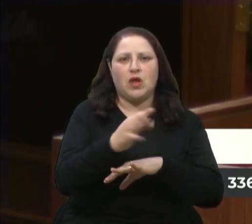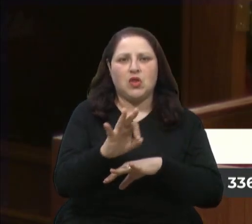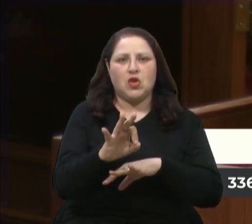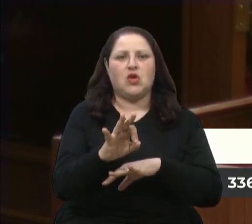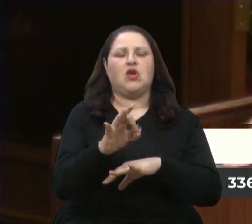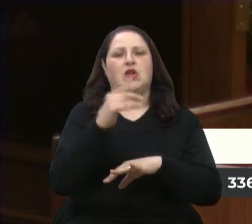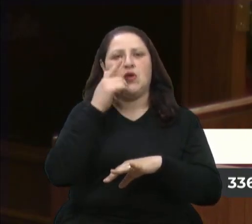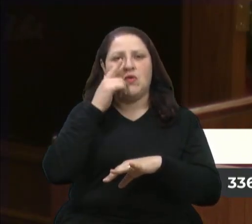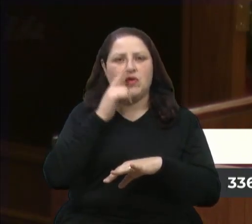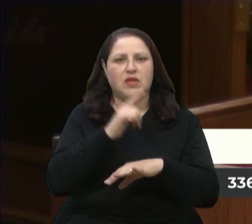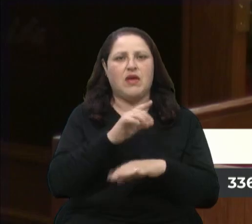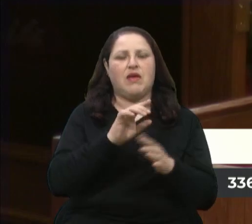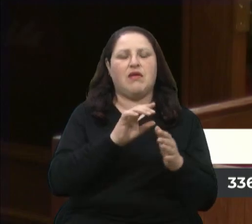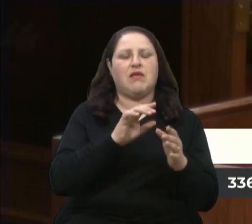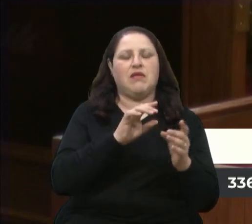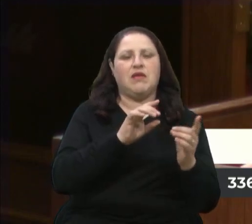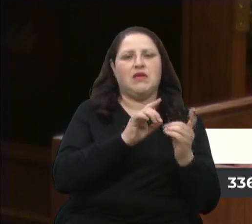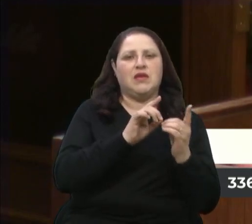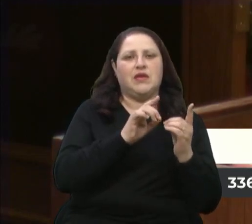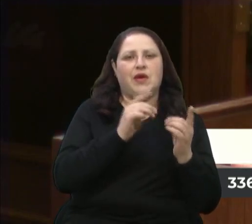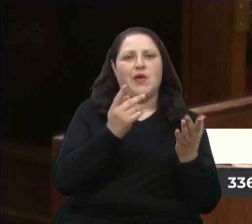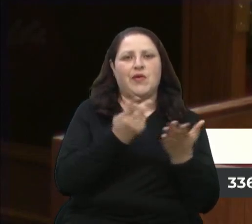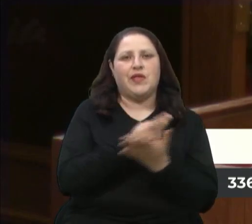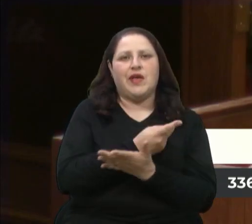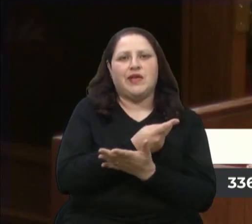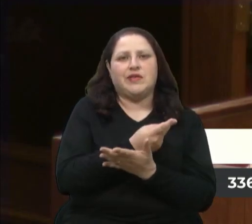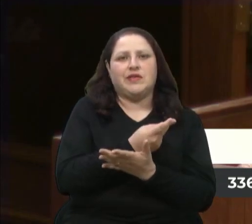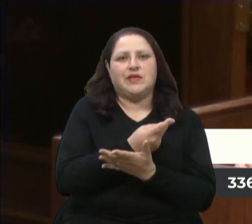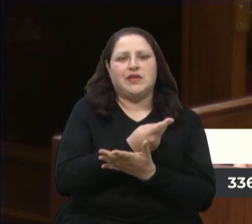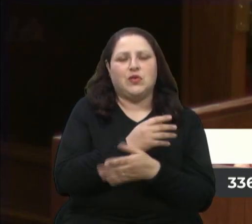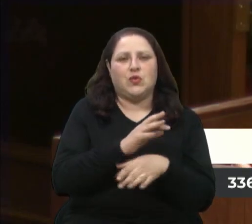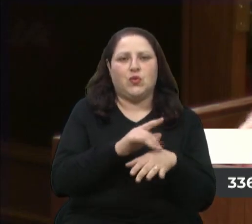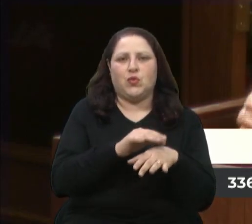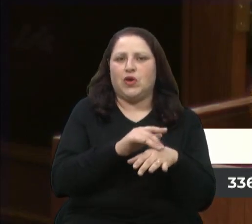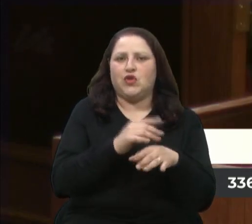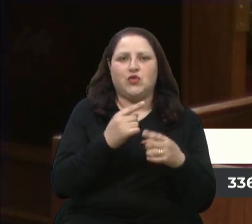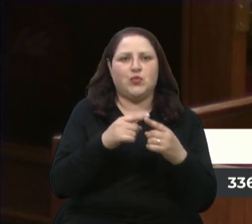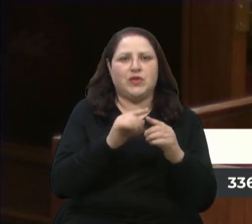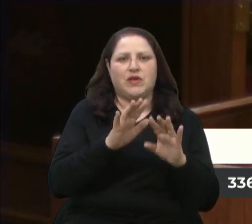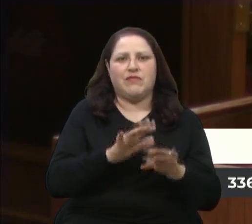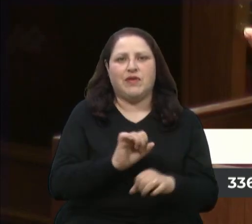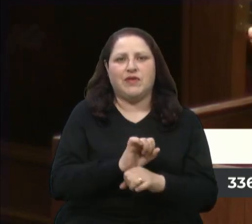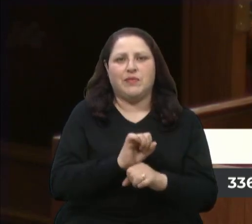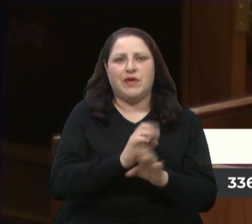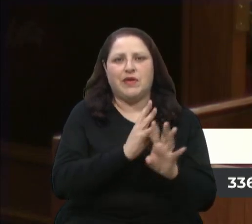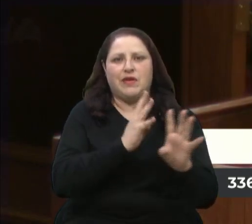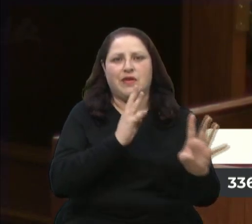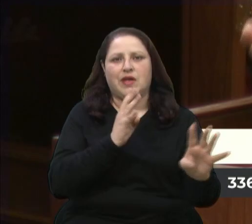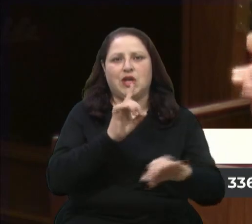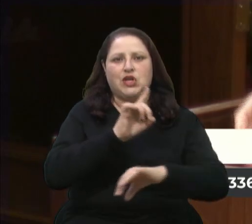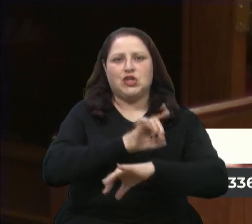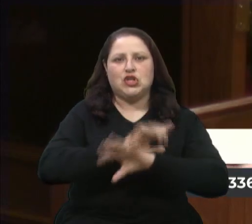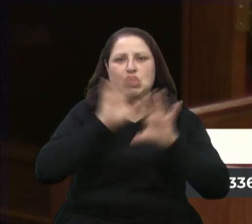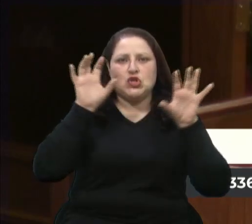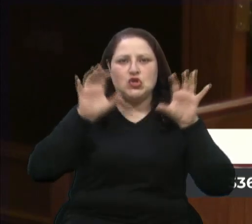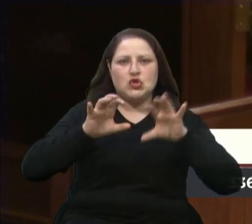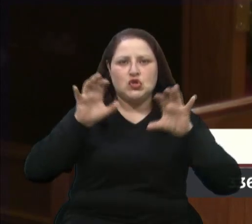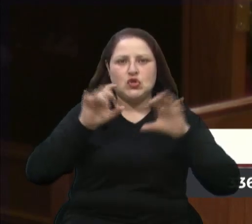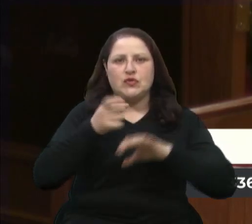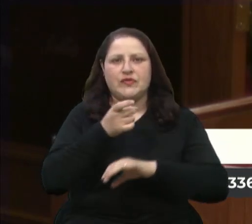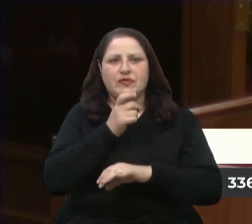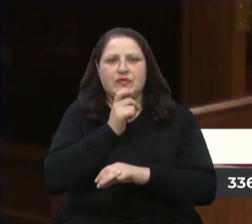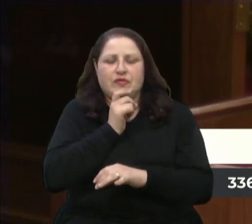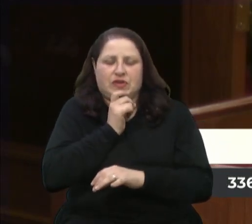acabavam ficando mais doentes ainda, porque ficavam ali, né, naquelas filas, aqueles dias de frio, dia de chuva. E